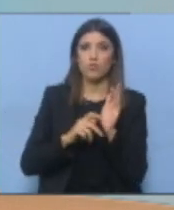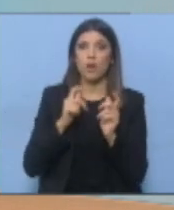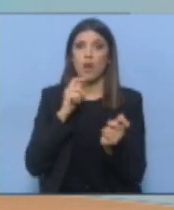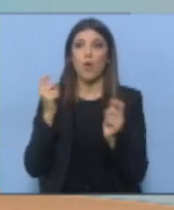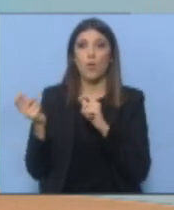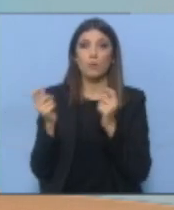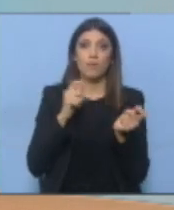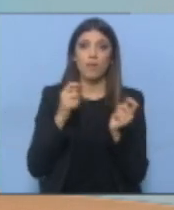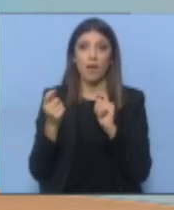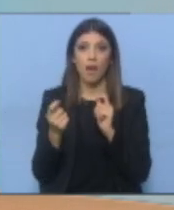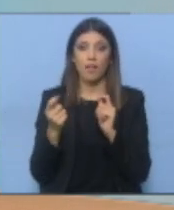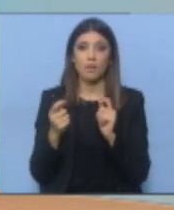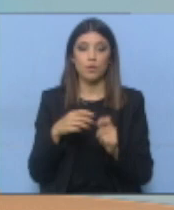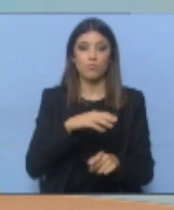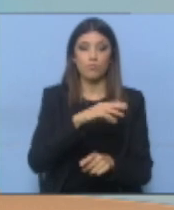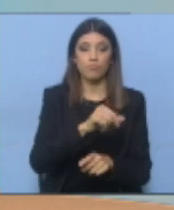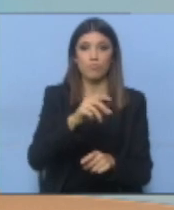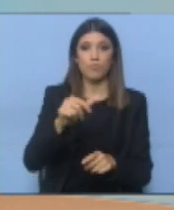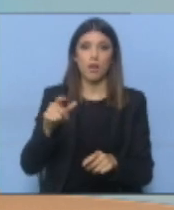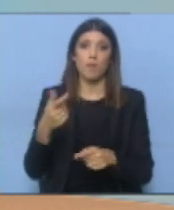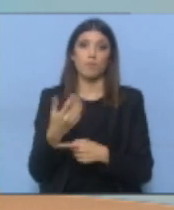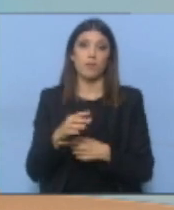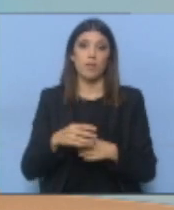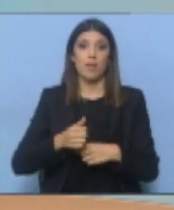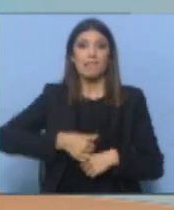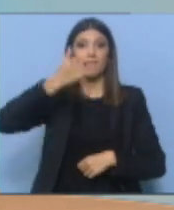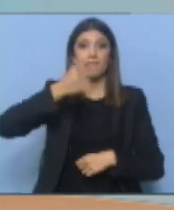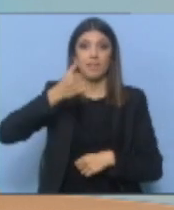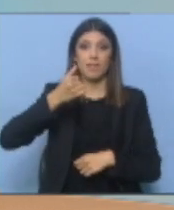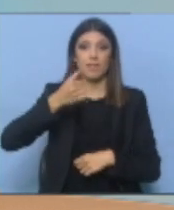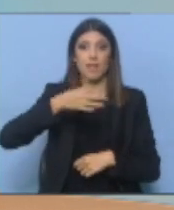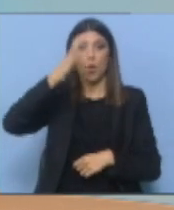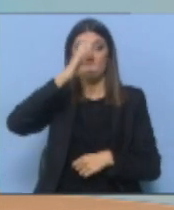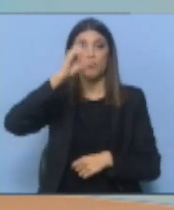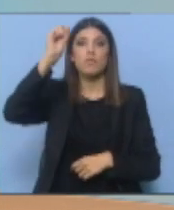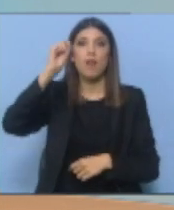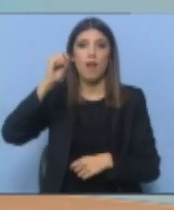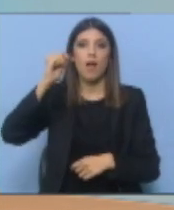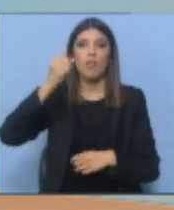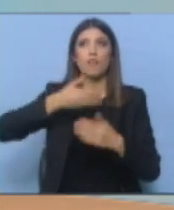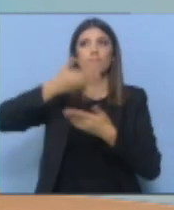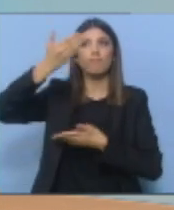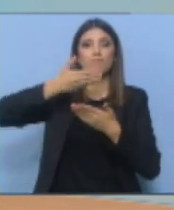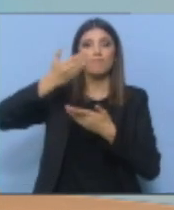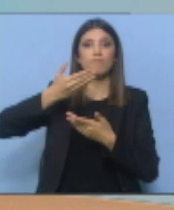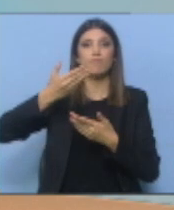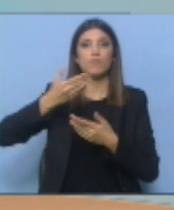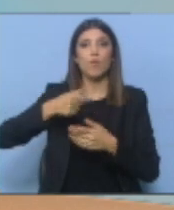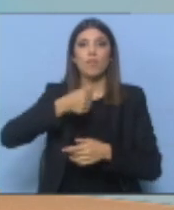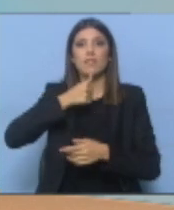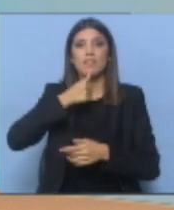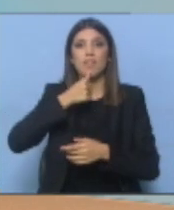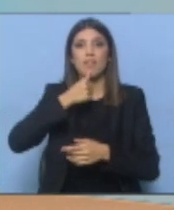as instâncias que gerem a nação, com o governo, com o Estado, no sentido de agilizar práticas que